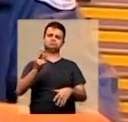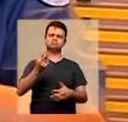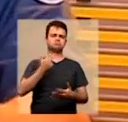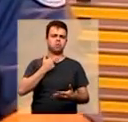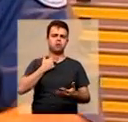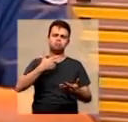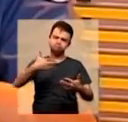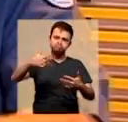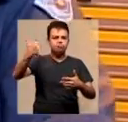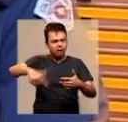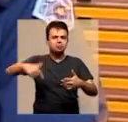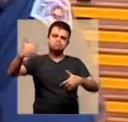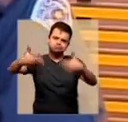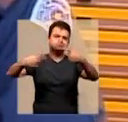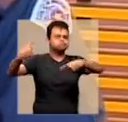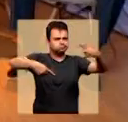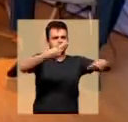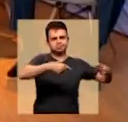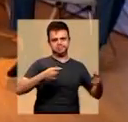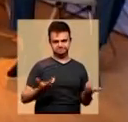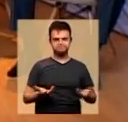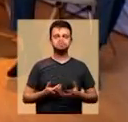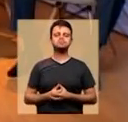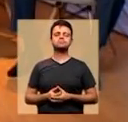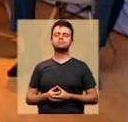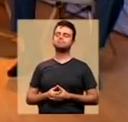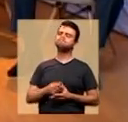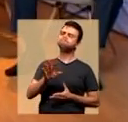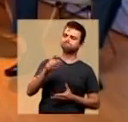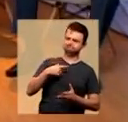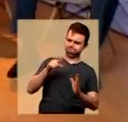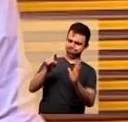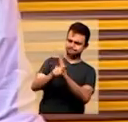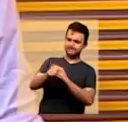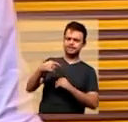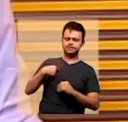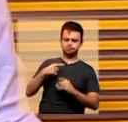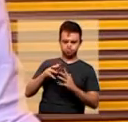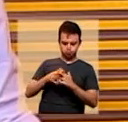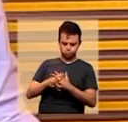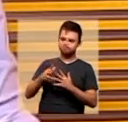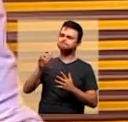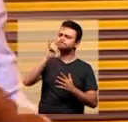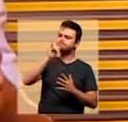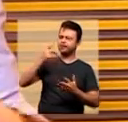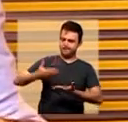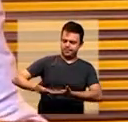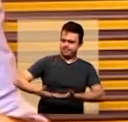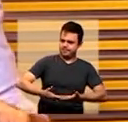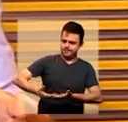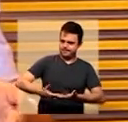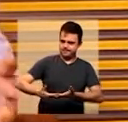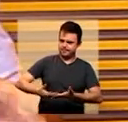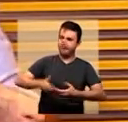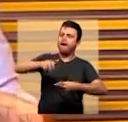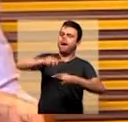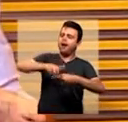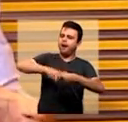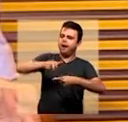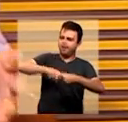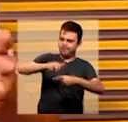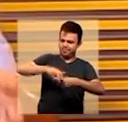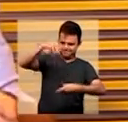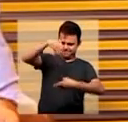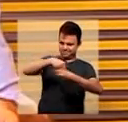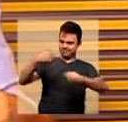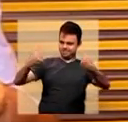vem outros temas e a gente vai dialogando. Né? Doutor Zé, agora uma dúvida jurídica com relação à cadeirinha. o pai que